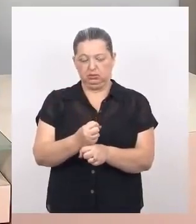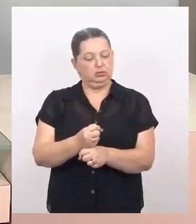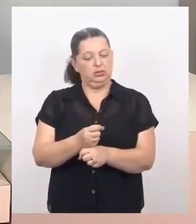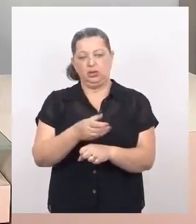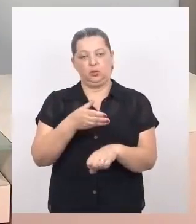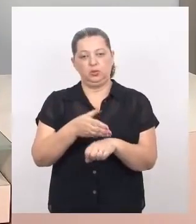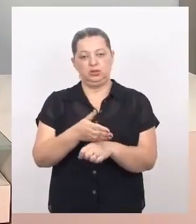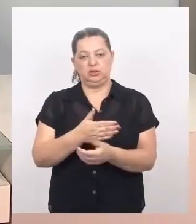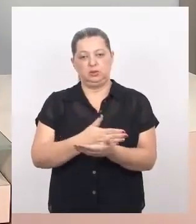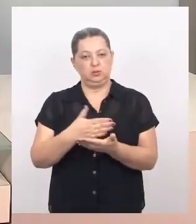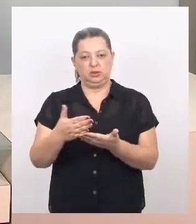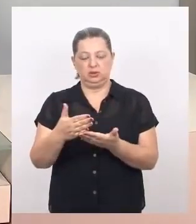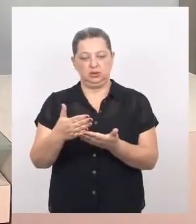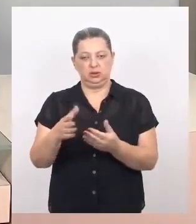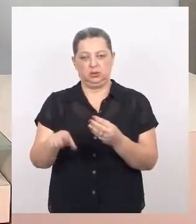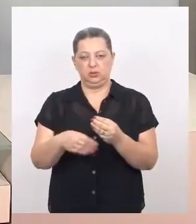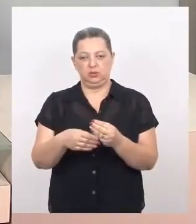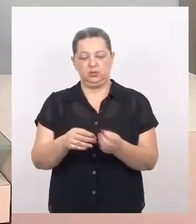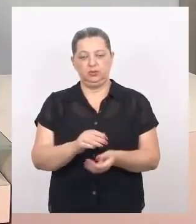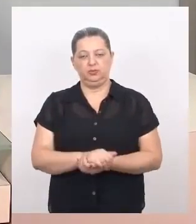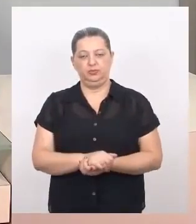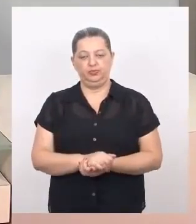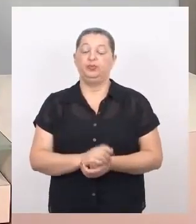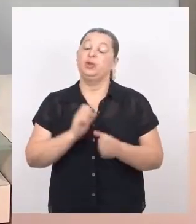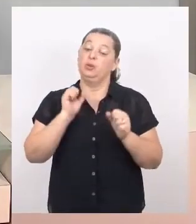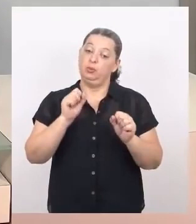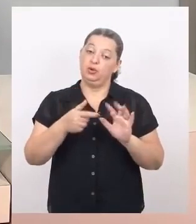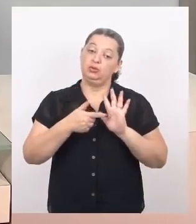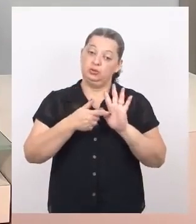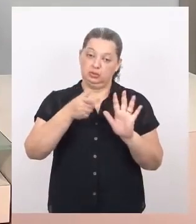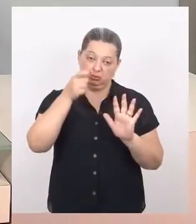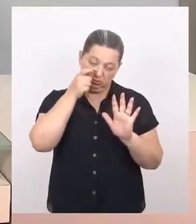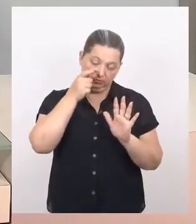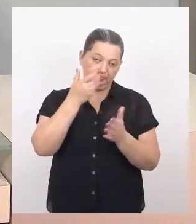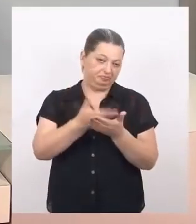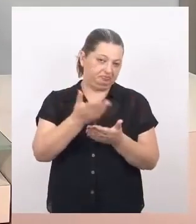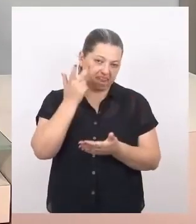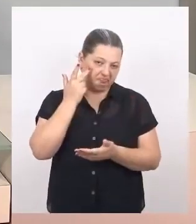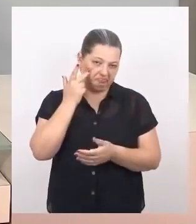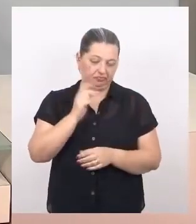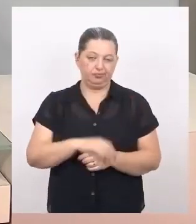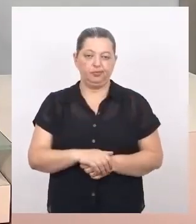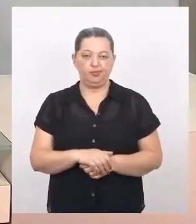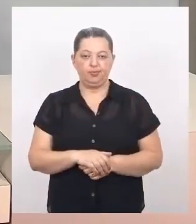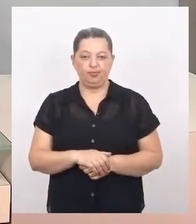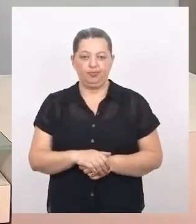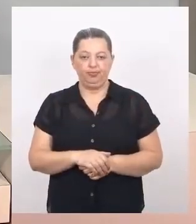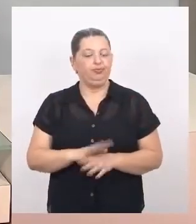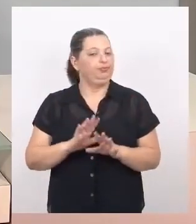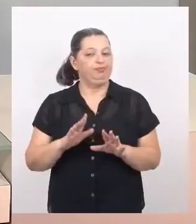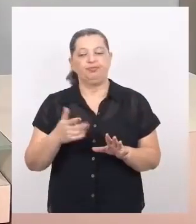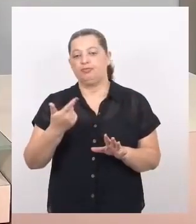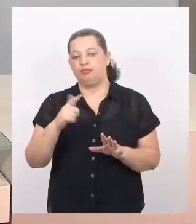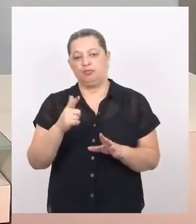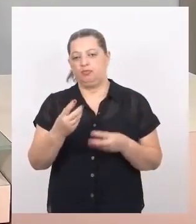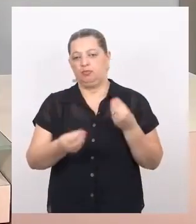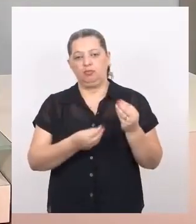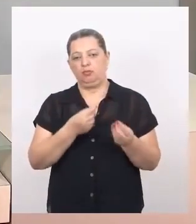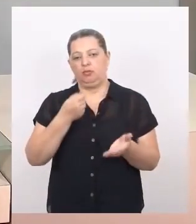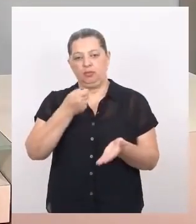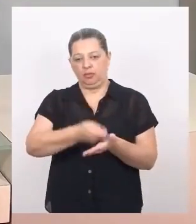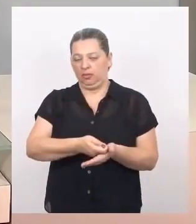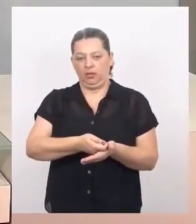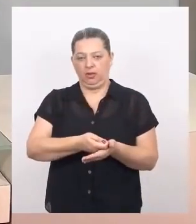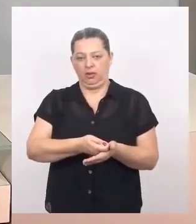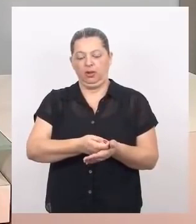tá? Ele pode manifestar interesse nas aulas regulares, mas ele não vai ser atendido compulsoriamente. Então, o